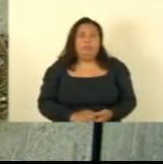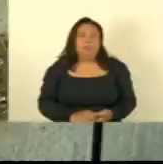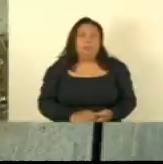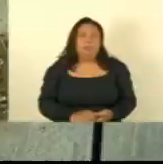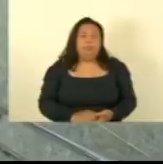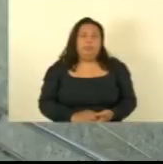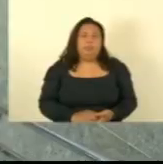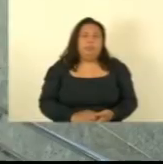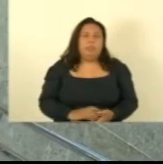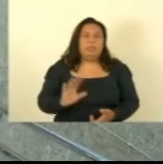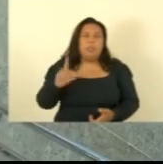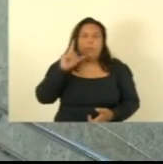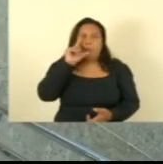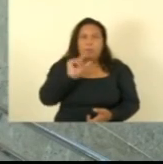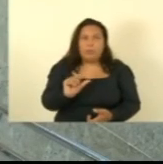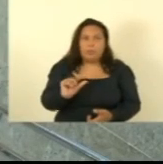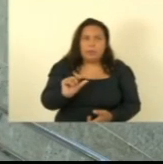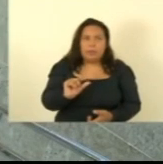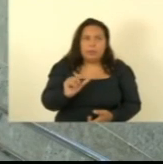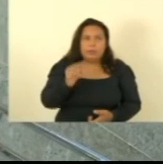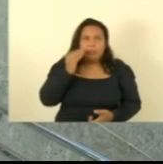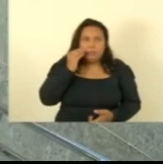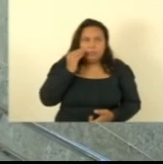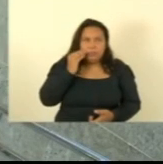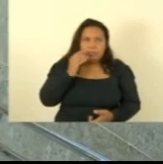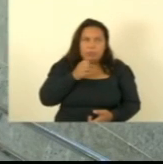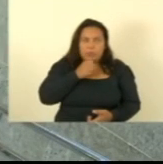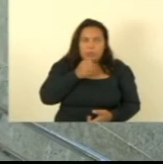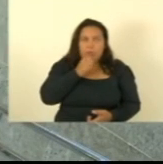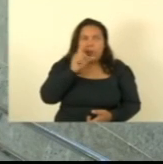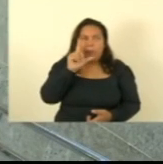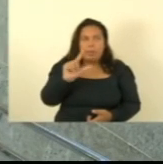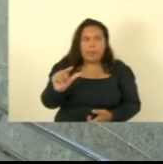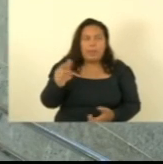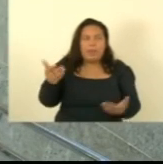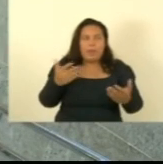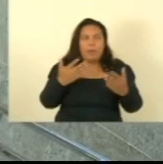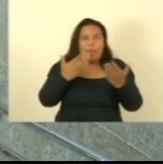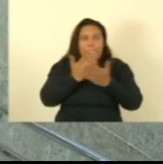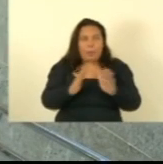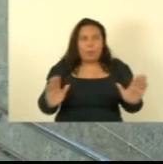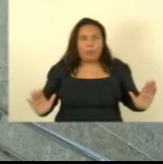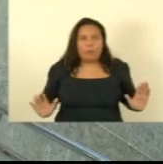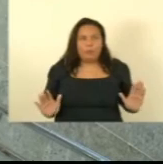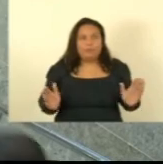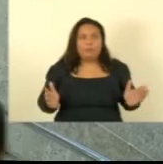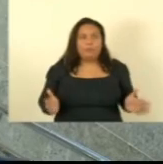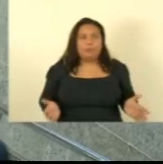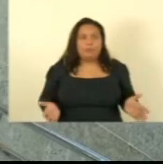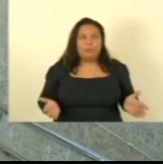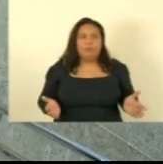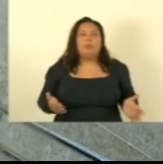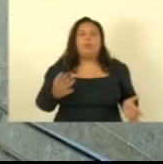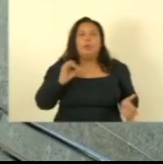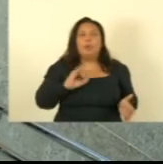Luciano, o som já estava baixo ali. É, o som já estava baixo, agora acabou de vez.